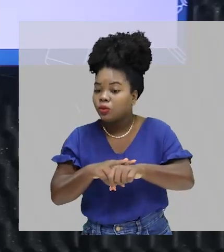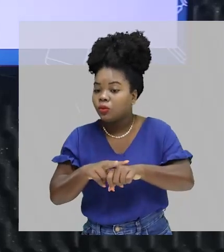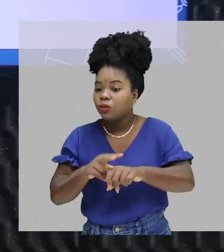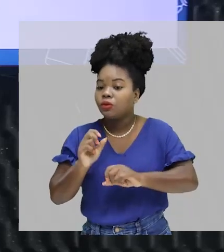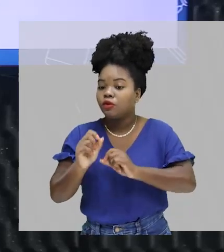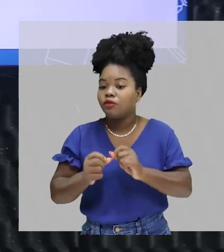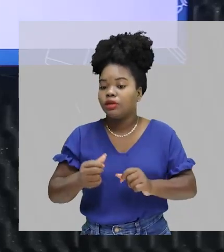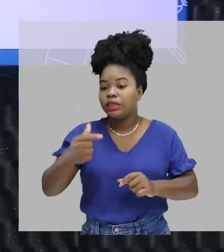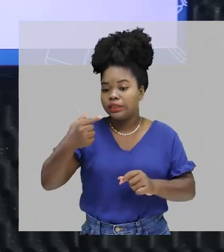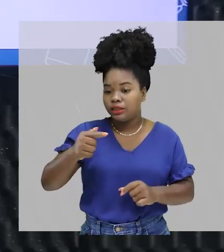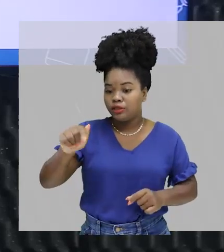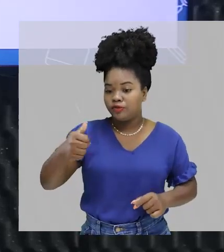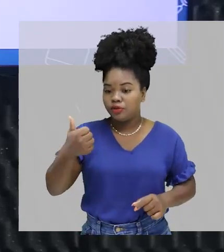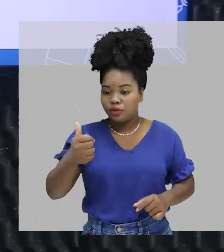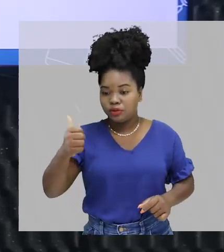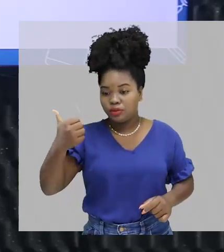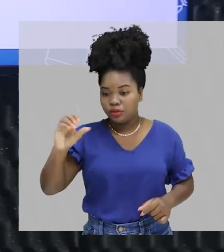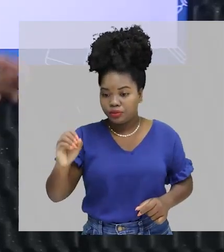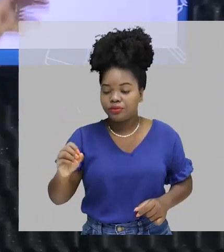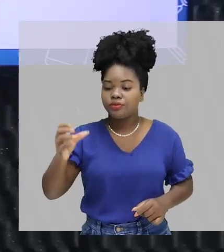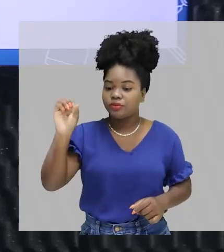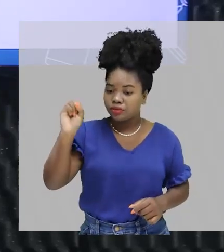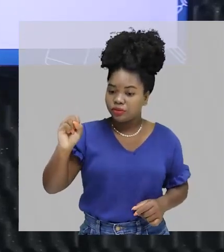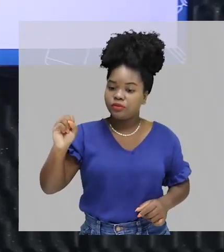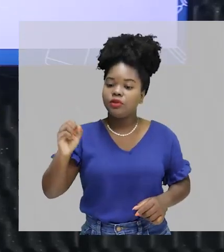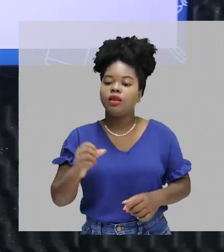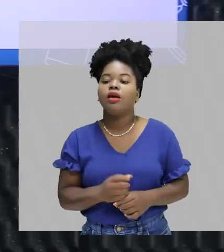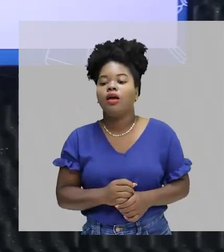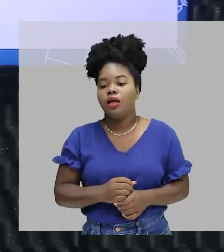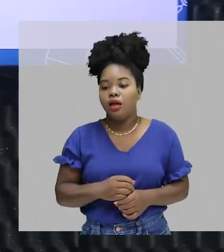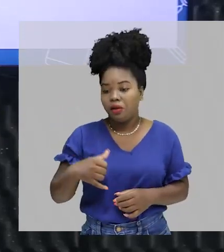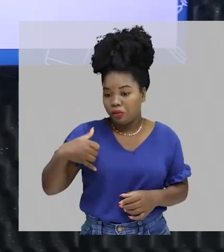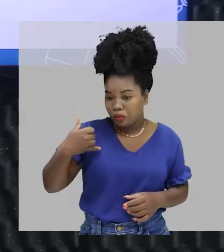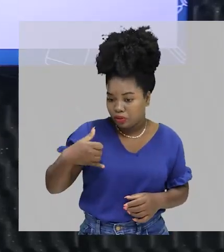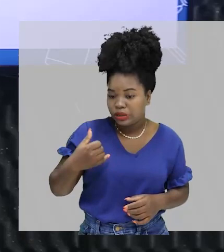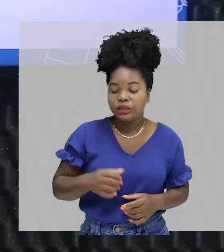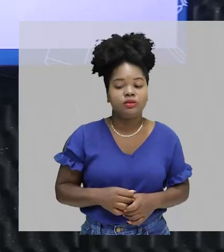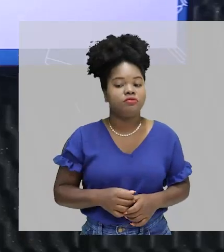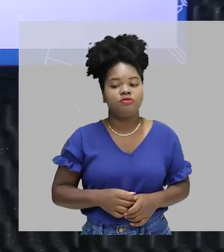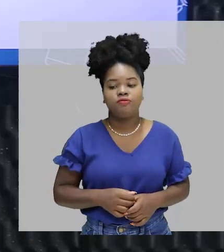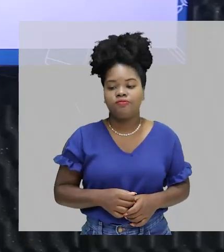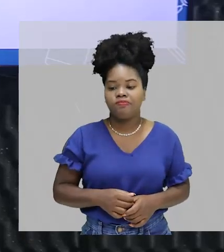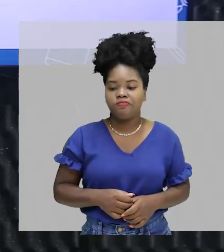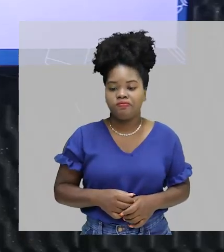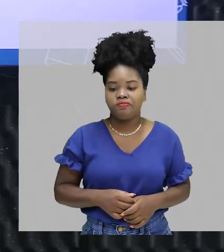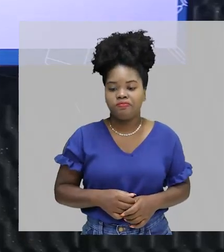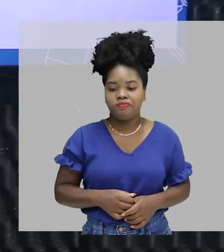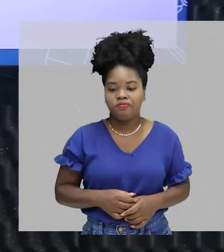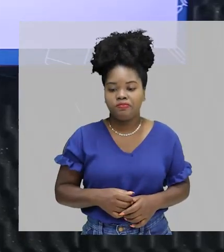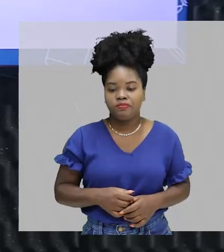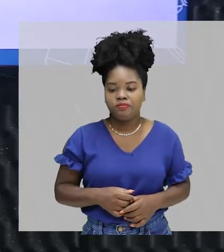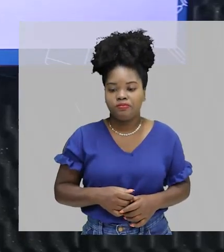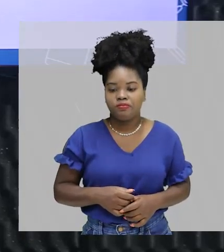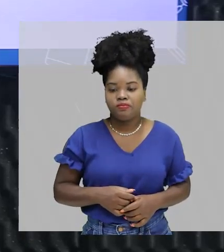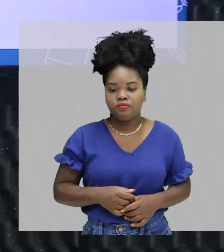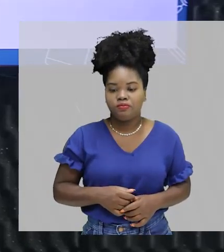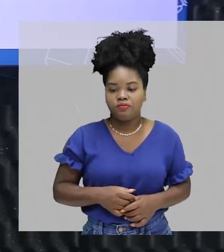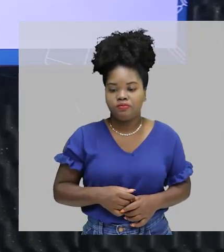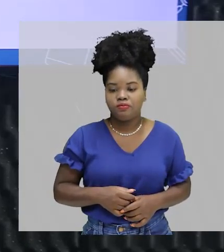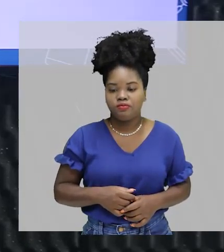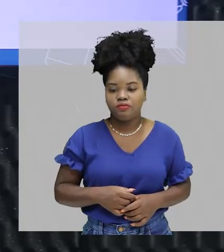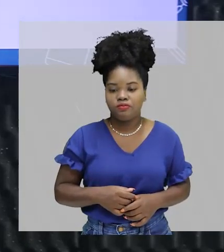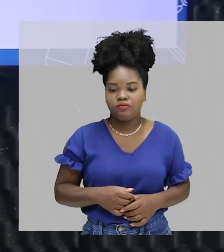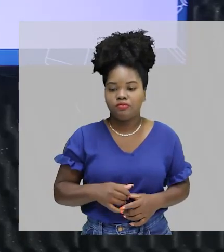vezes 10 elevado a 8 anos. Então, aqui nós estamos falando de bilhões de anos, ok? Já, por